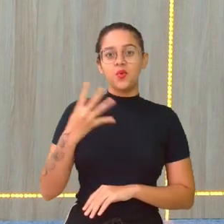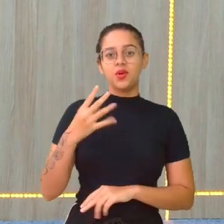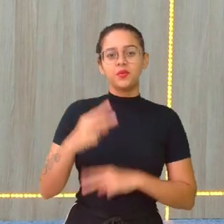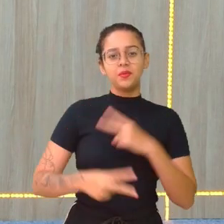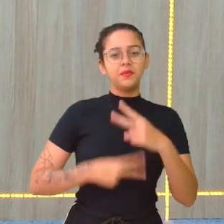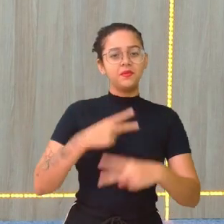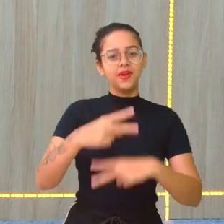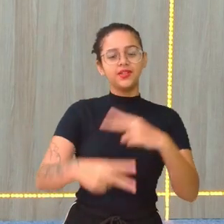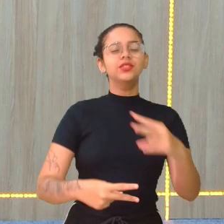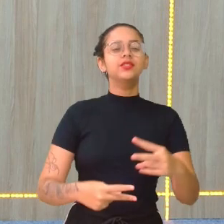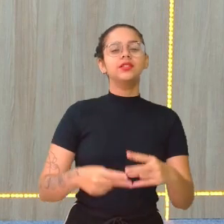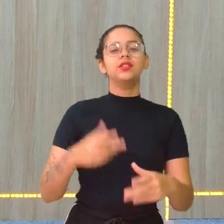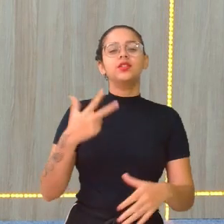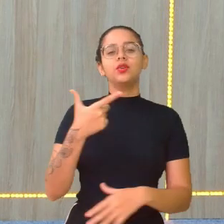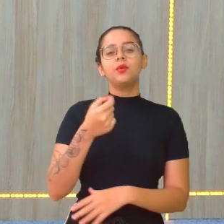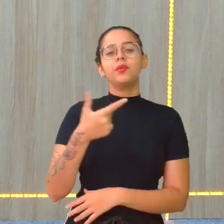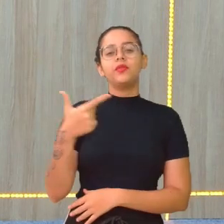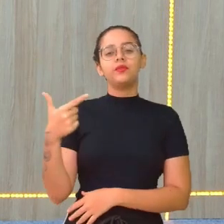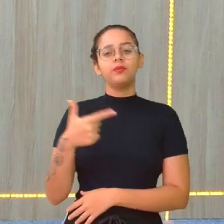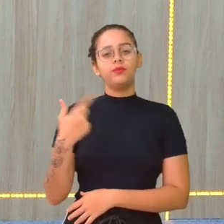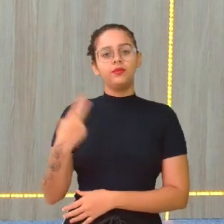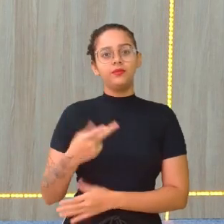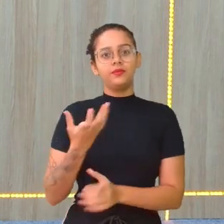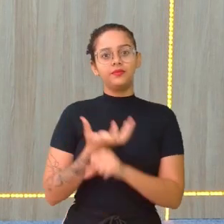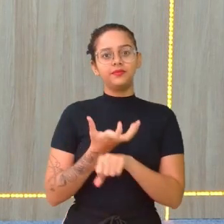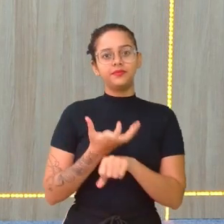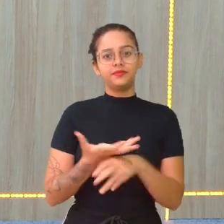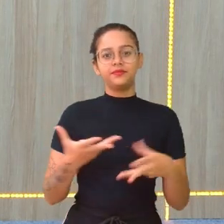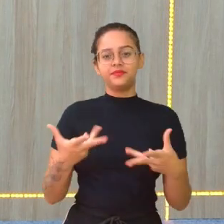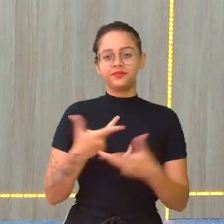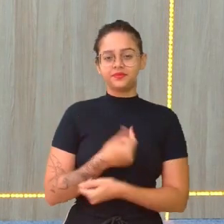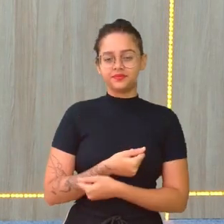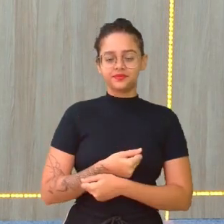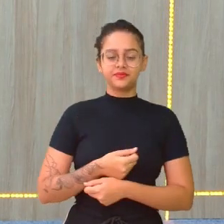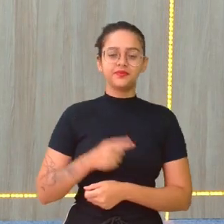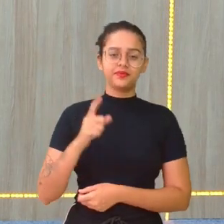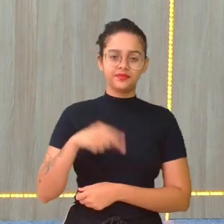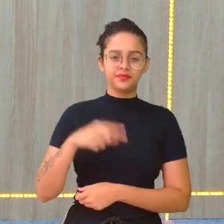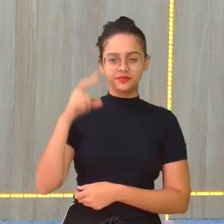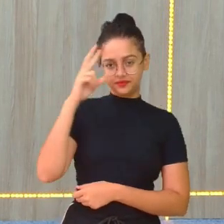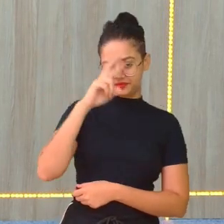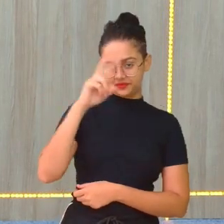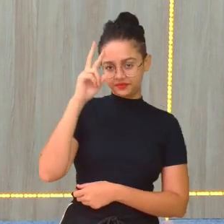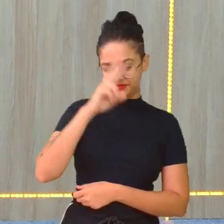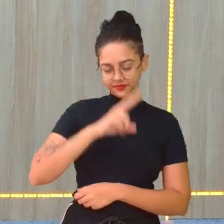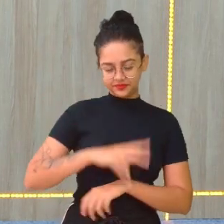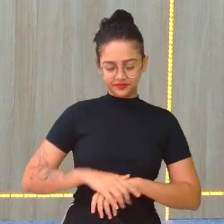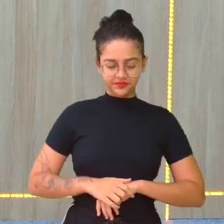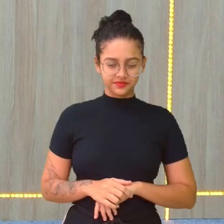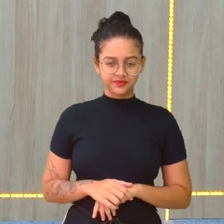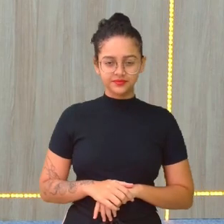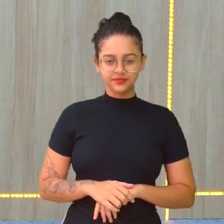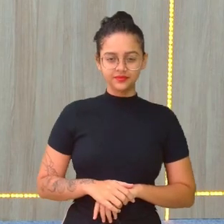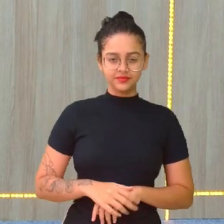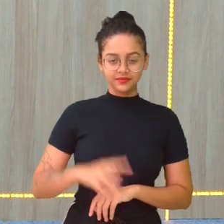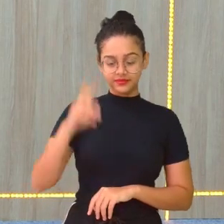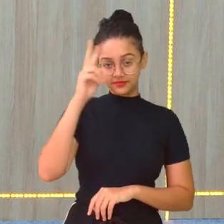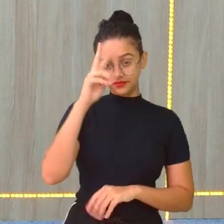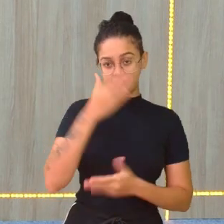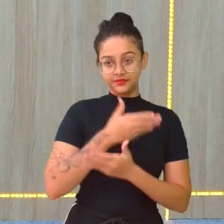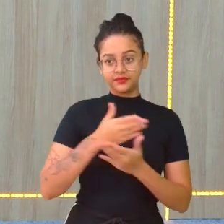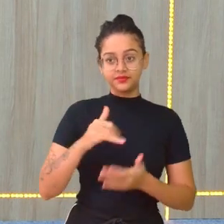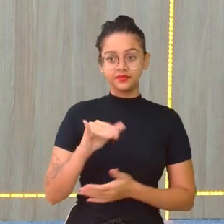de 2022, aqui nessa disciplina fantástica, incrível, que é a História. Lembrando a vocês, meu